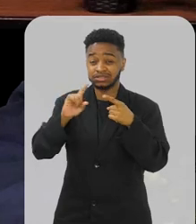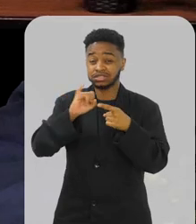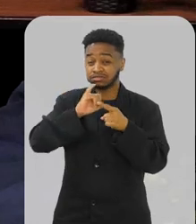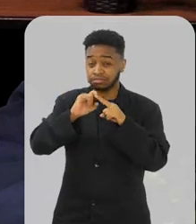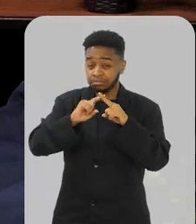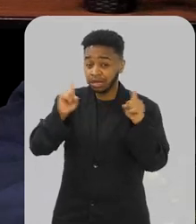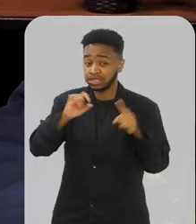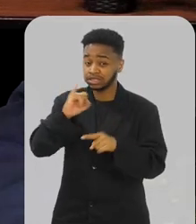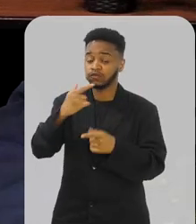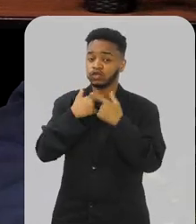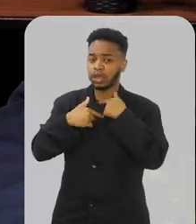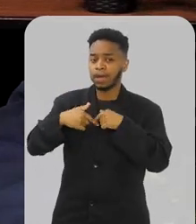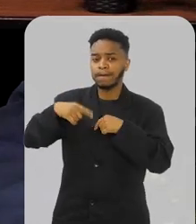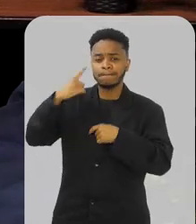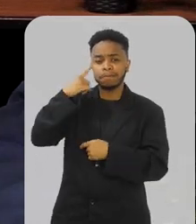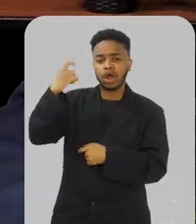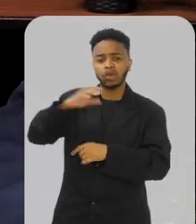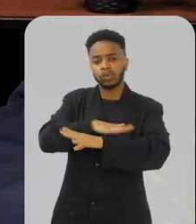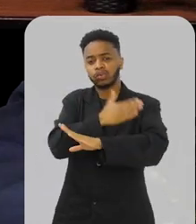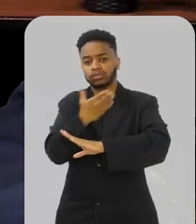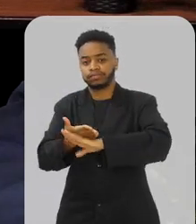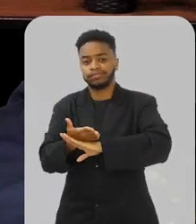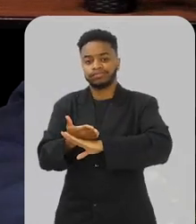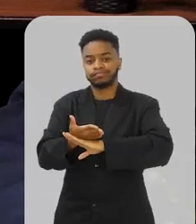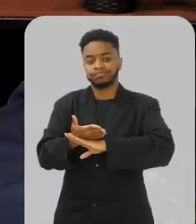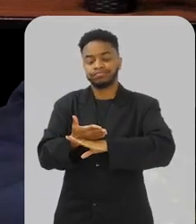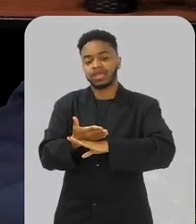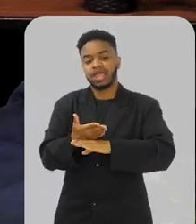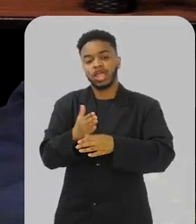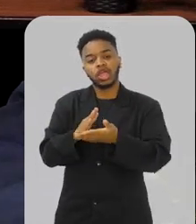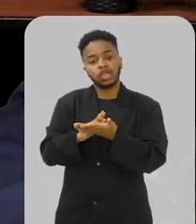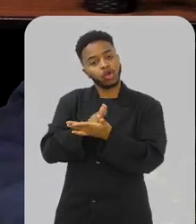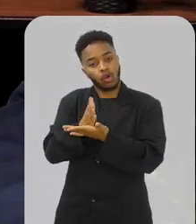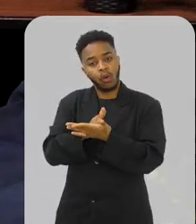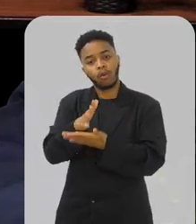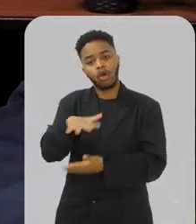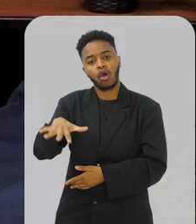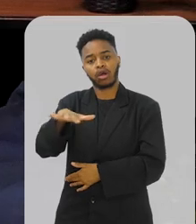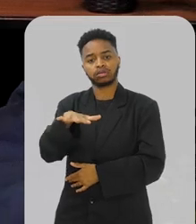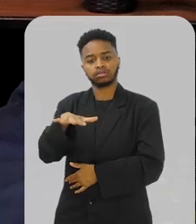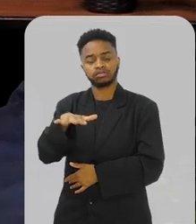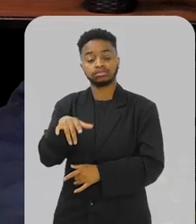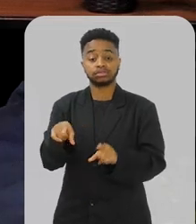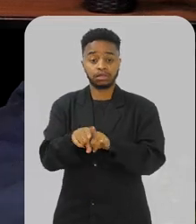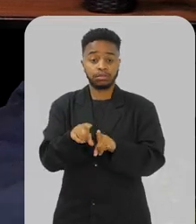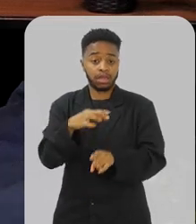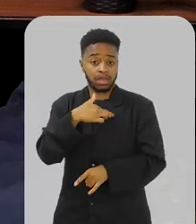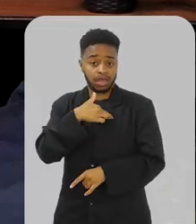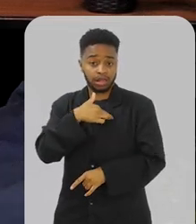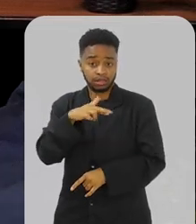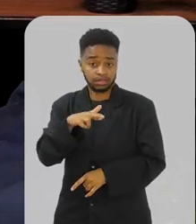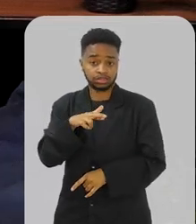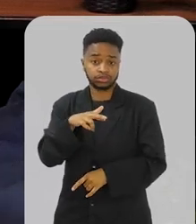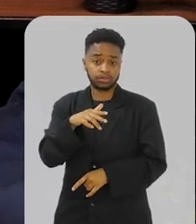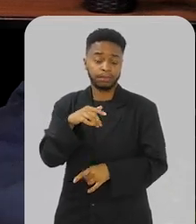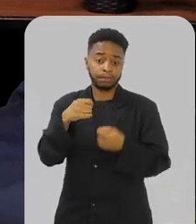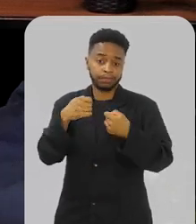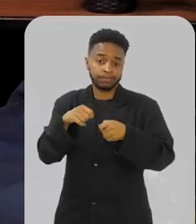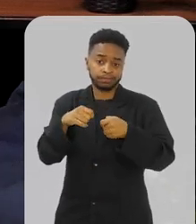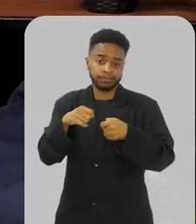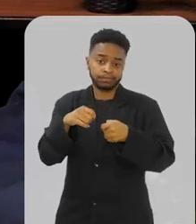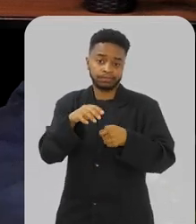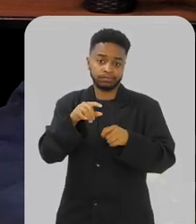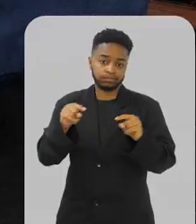todo, você vai tirar o equilíbrio natural daquele ambiente. E religião de matriz afro se preocupa